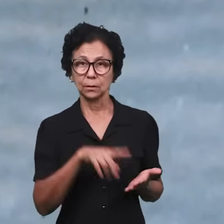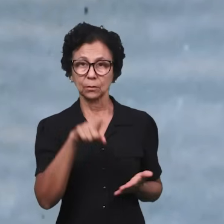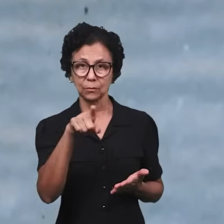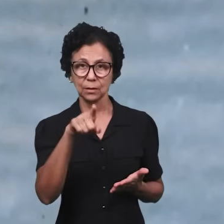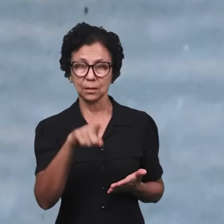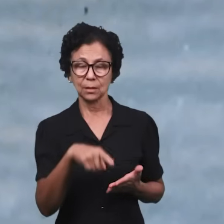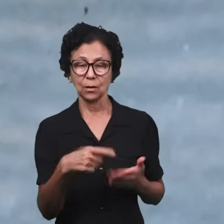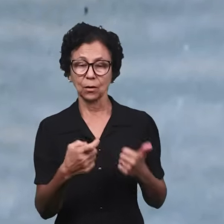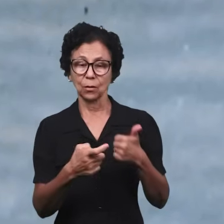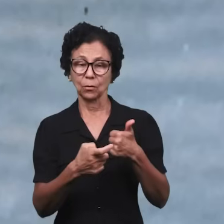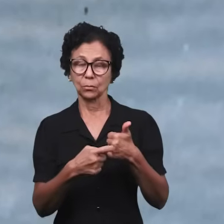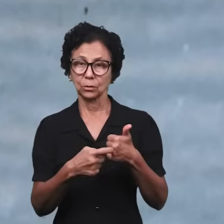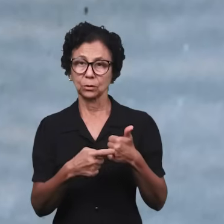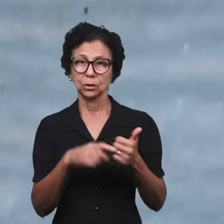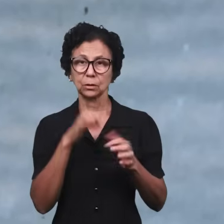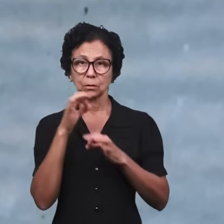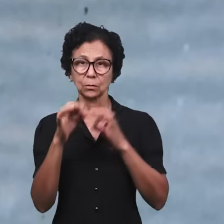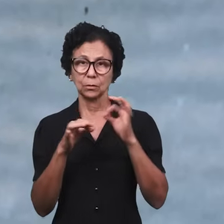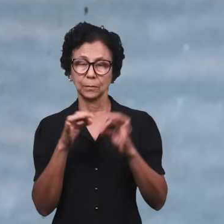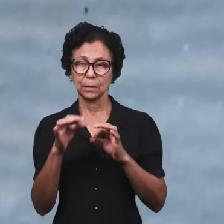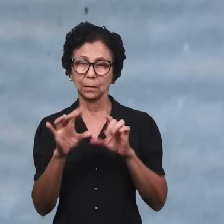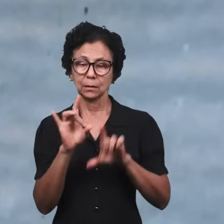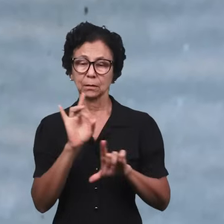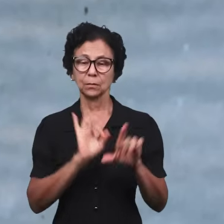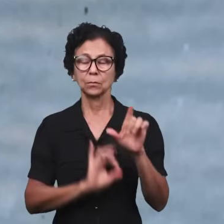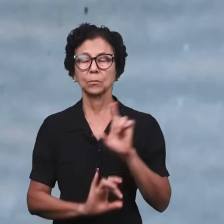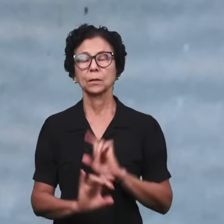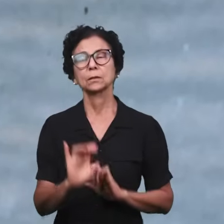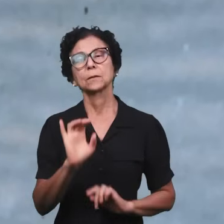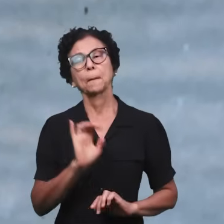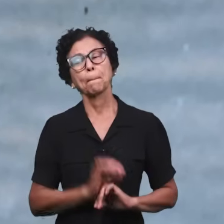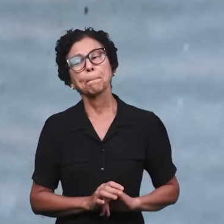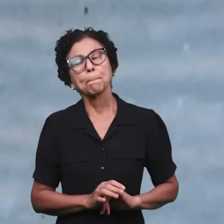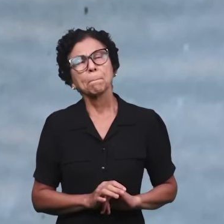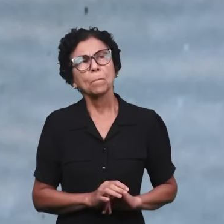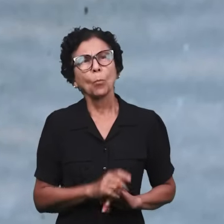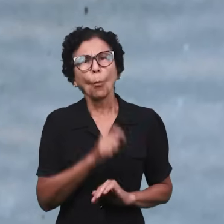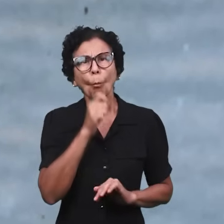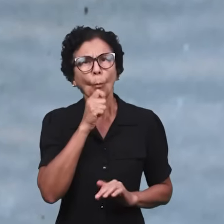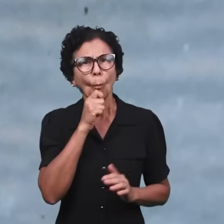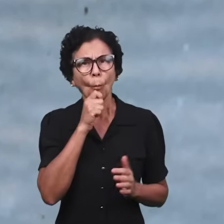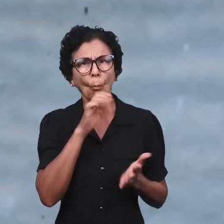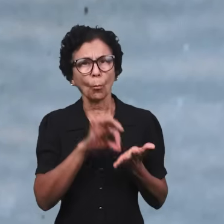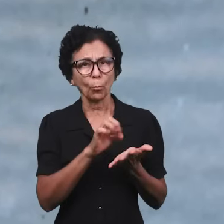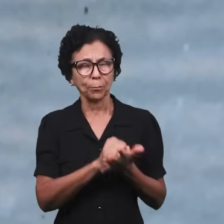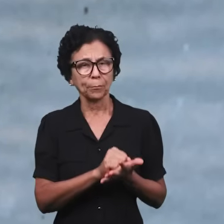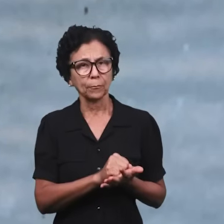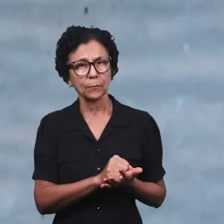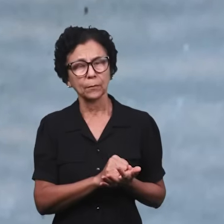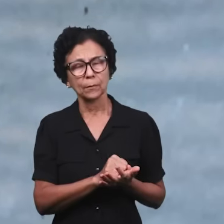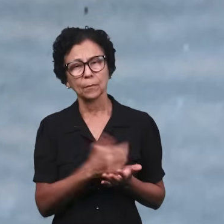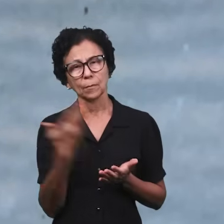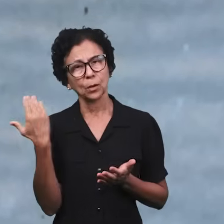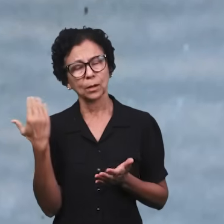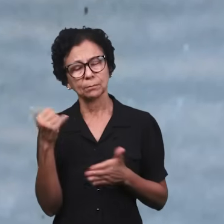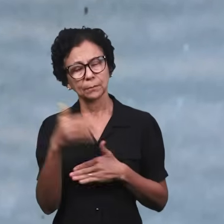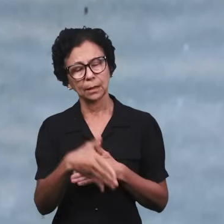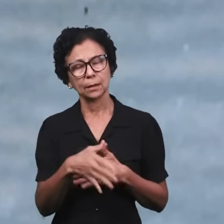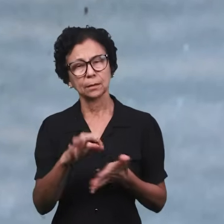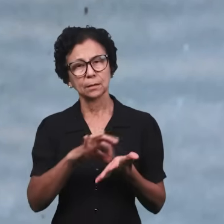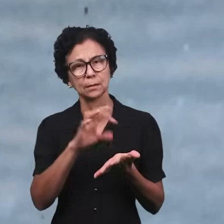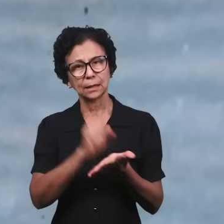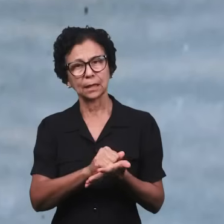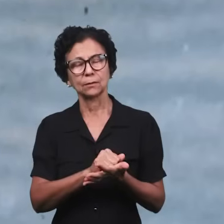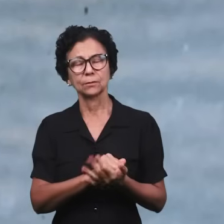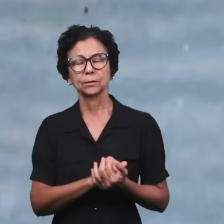curtir, comentar, compartilhar. E se por algum motivo não tiver inscrito no canal, se inscreve. Deus certamente